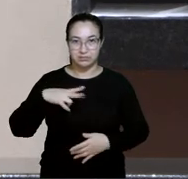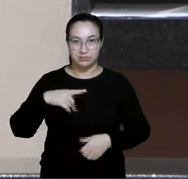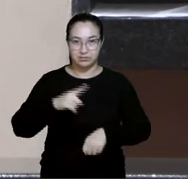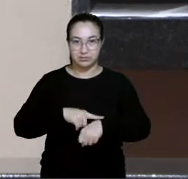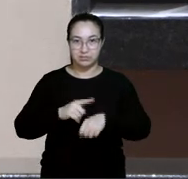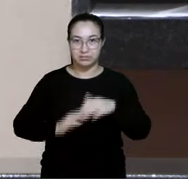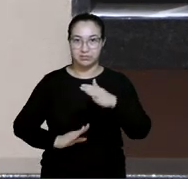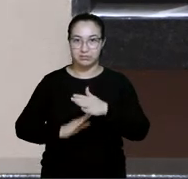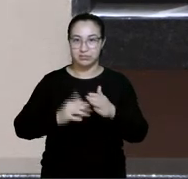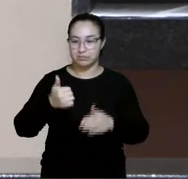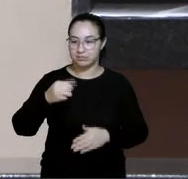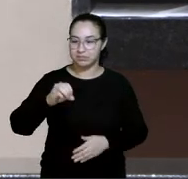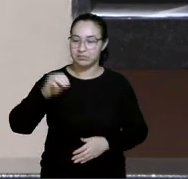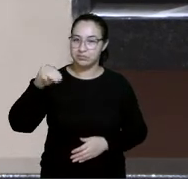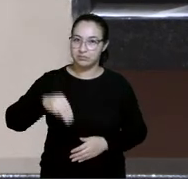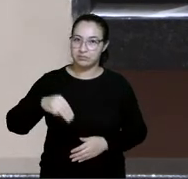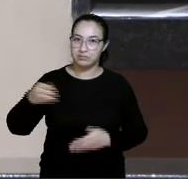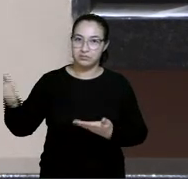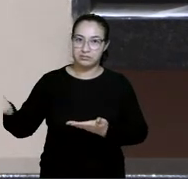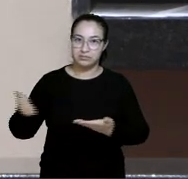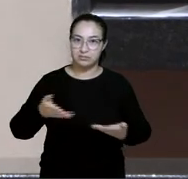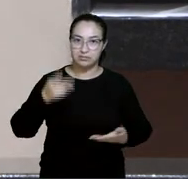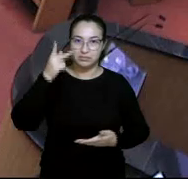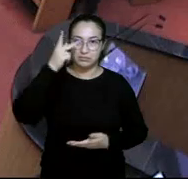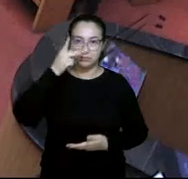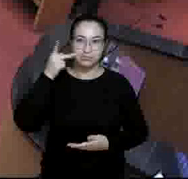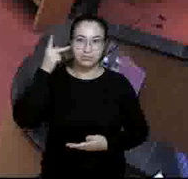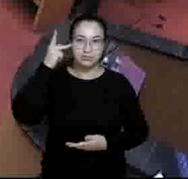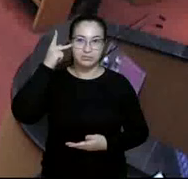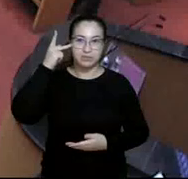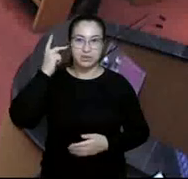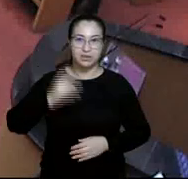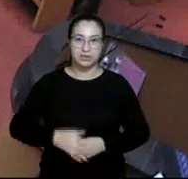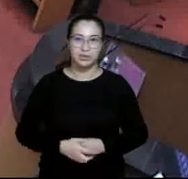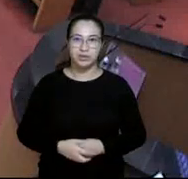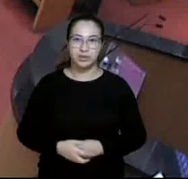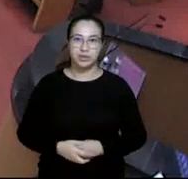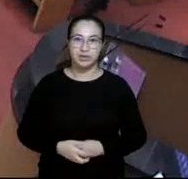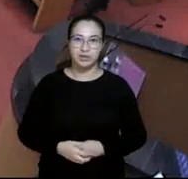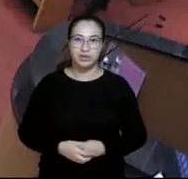até 10 minutos, fará uso da palavra a deputada Paulinha.